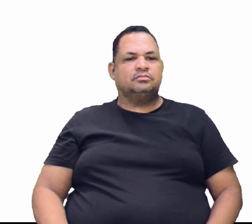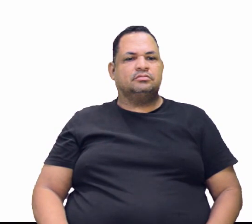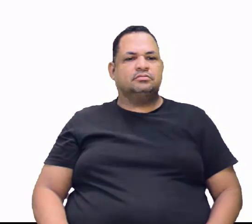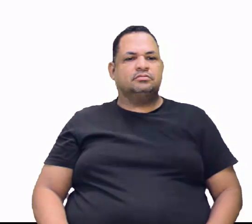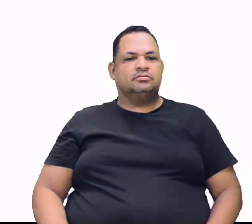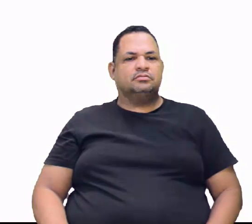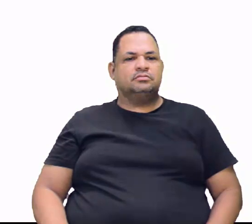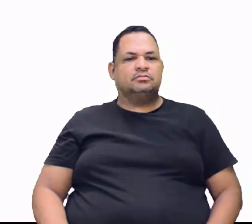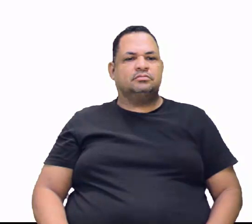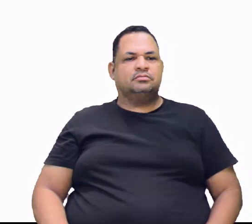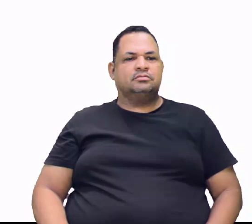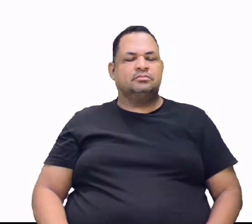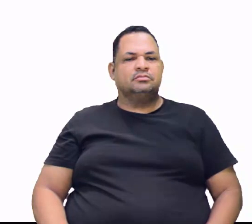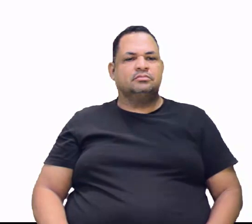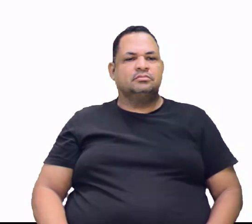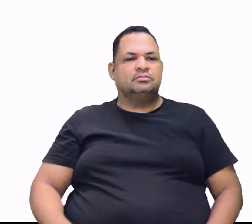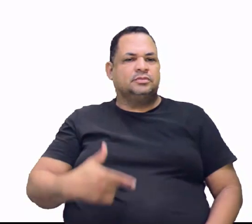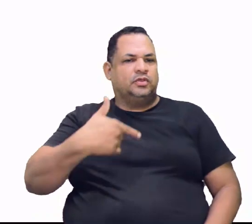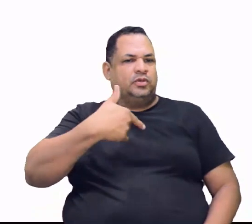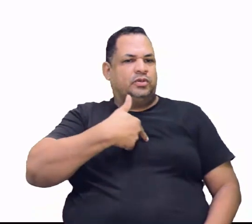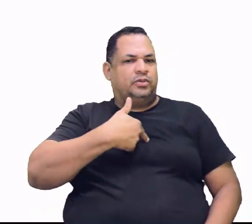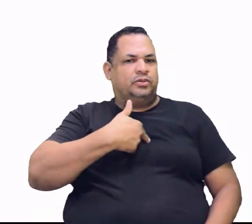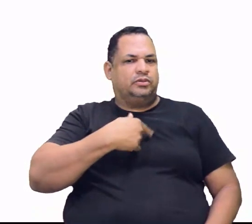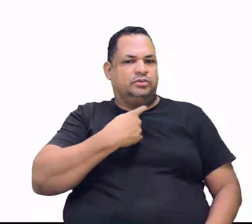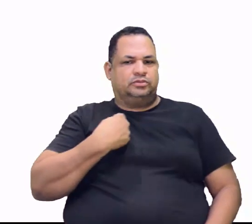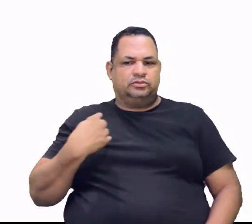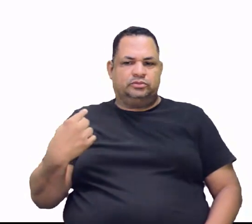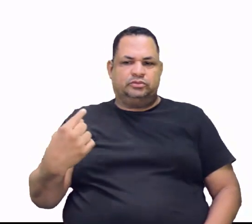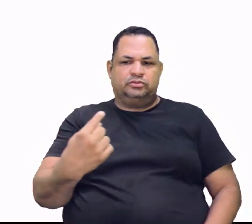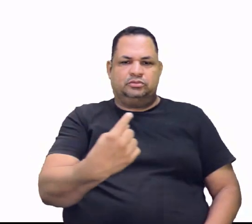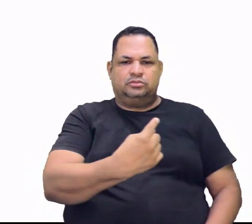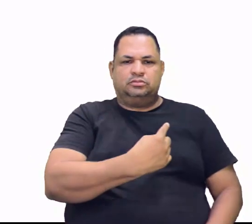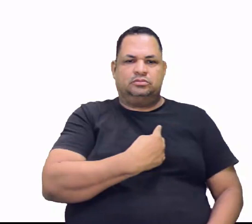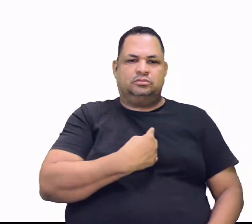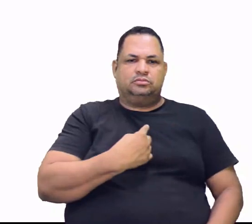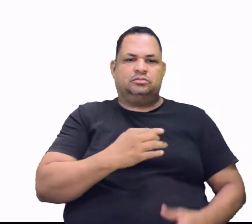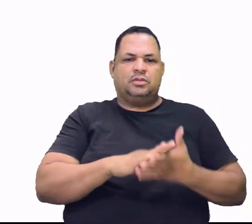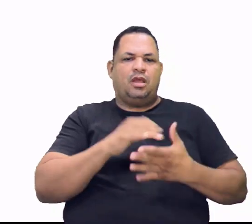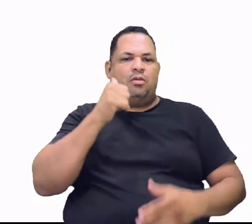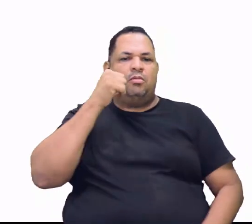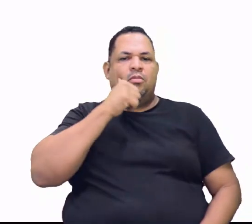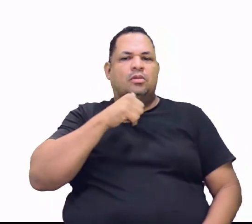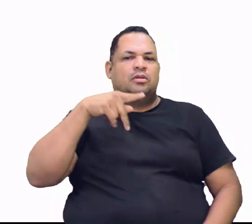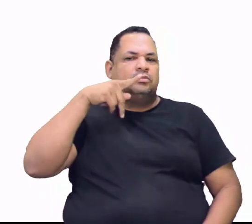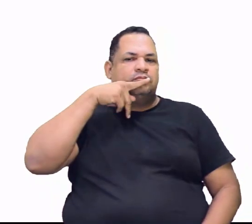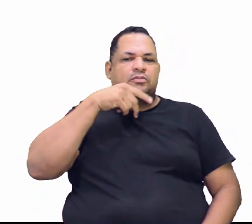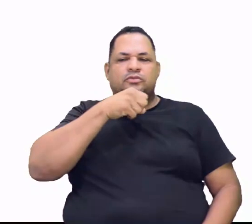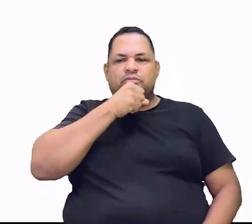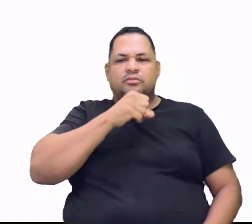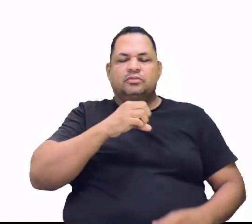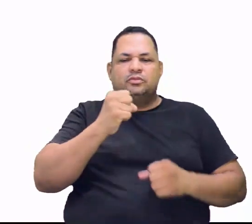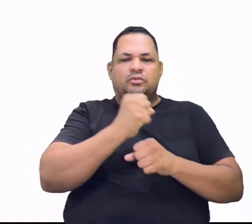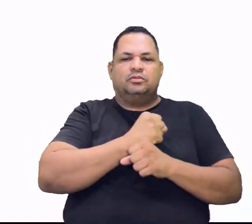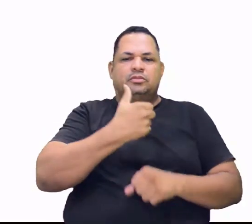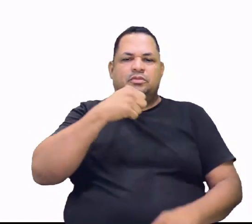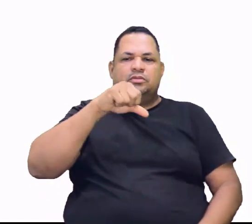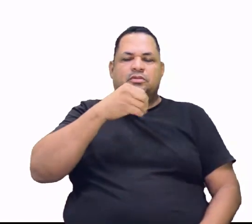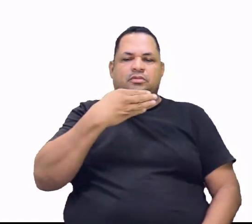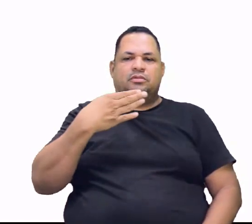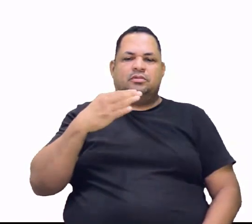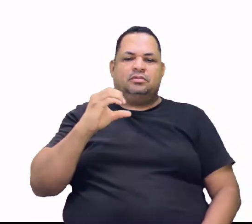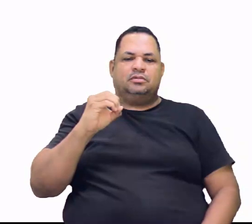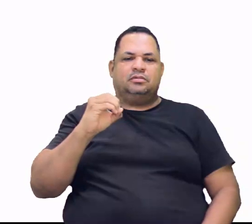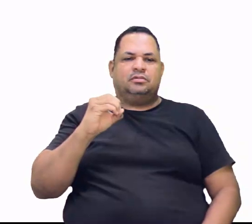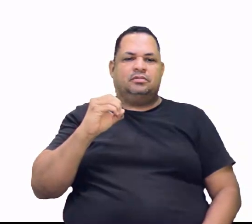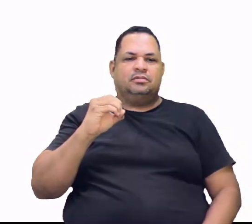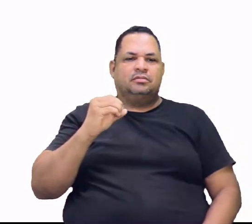Massa, né? Vamos lá. Getúlio Vargas, ladeado pelas damas de Porto Velho, em 1940.